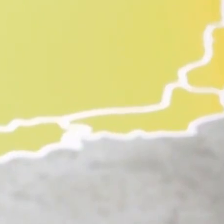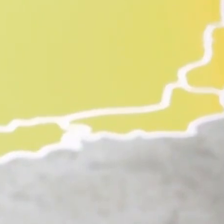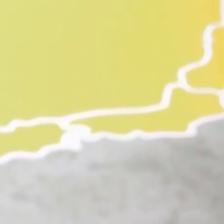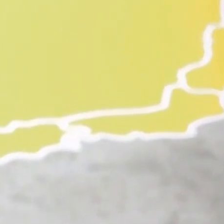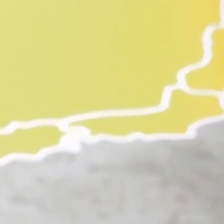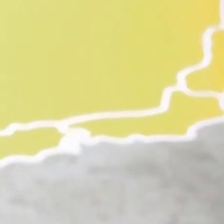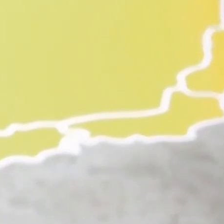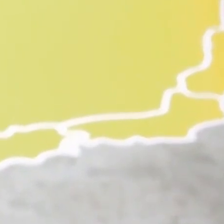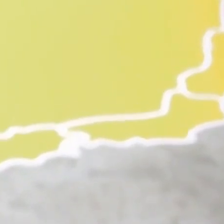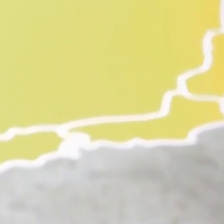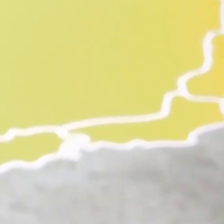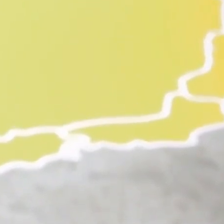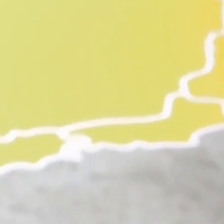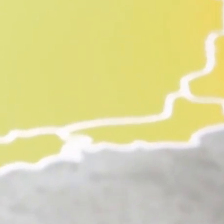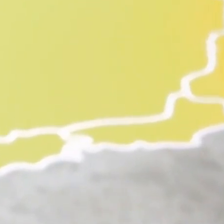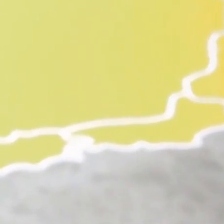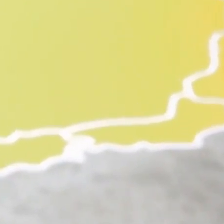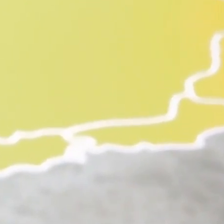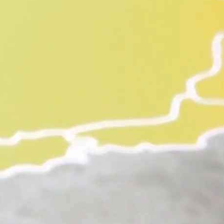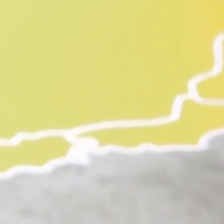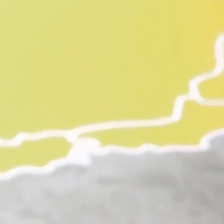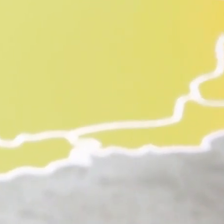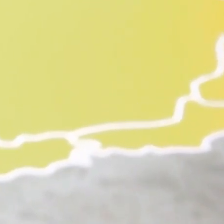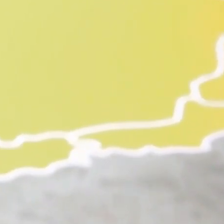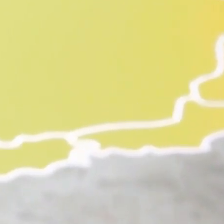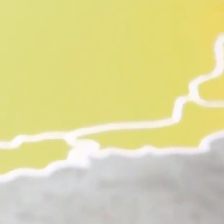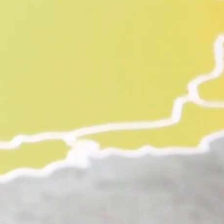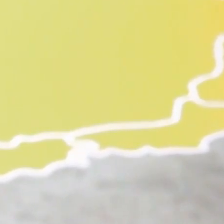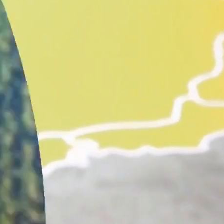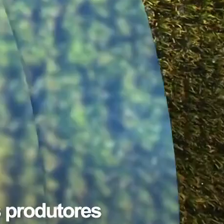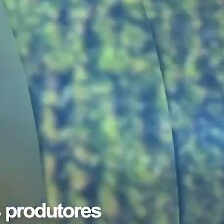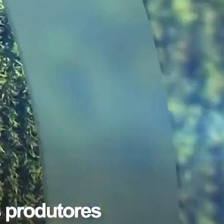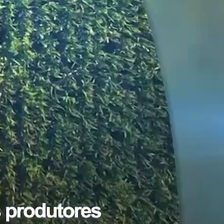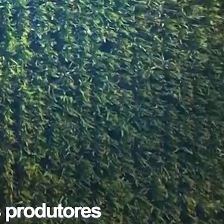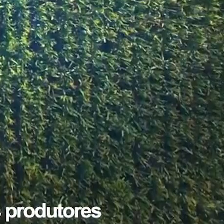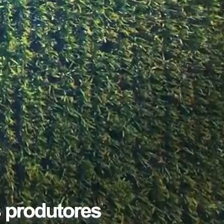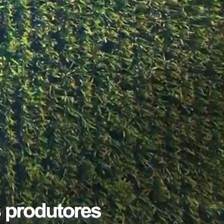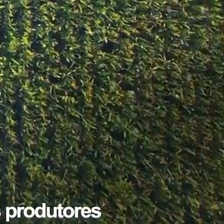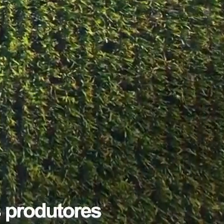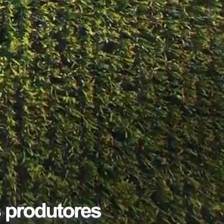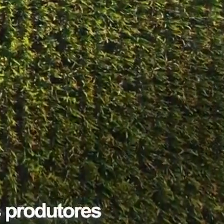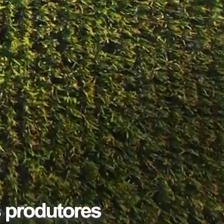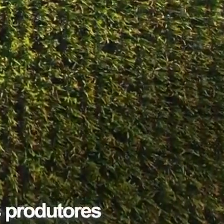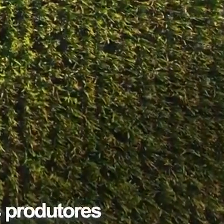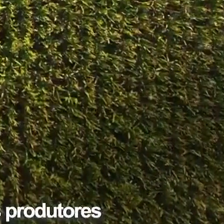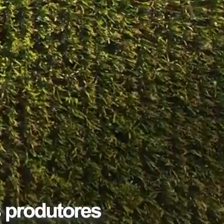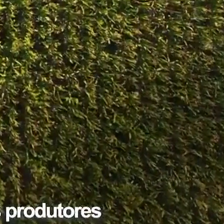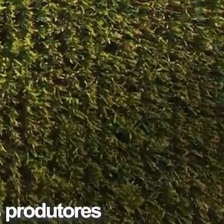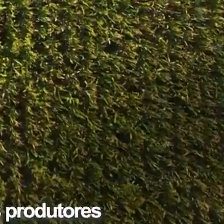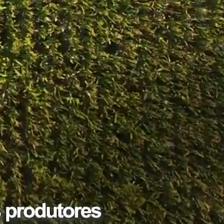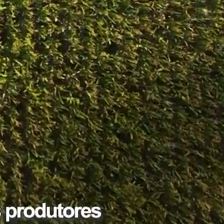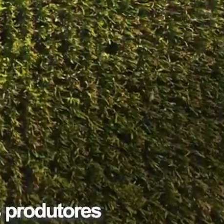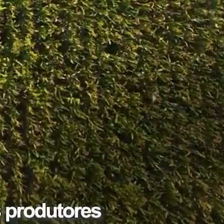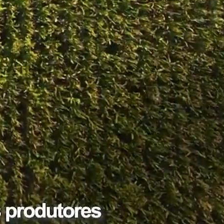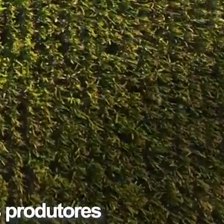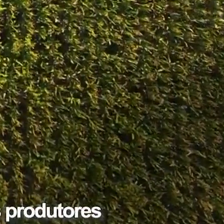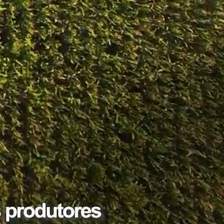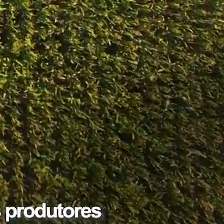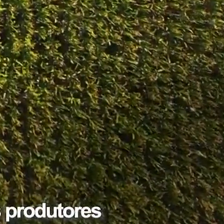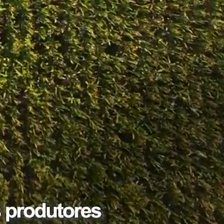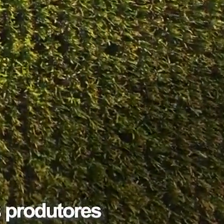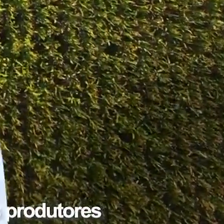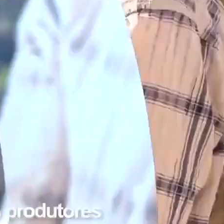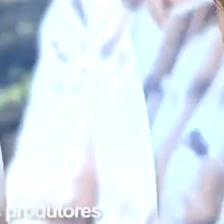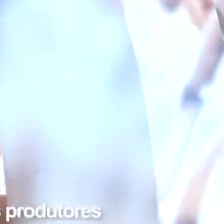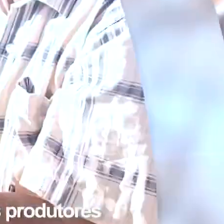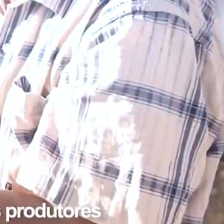anos. Agora, o plano traz mais recursos para todos. O novo Plano Safra vai garantir o crédito para